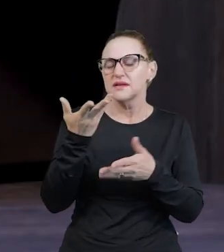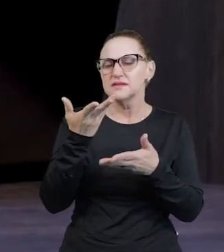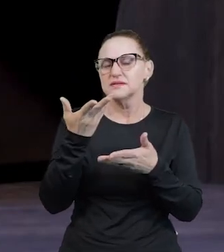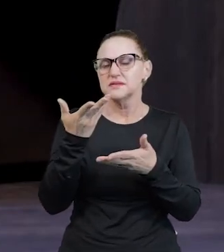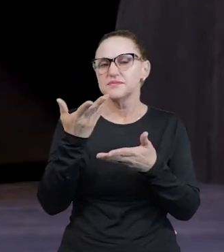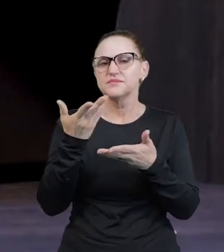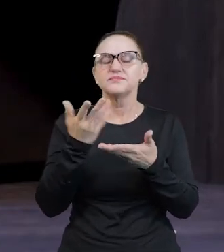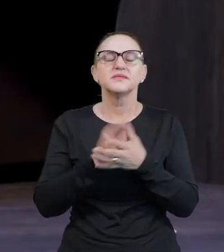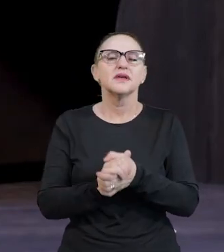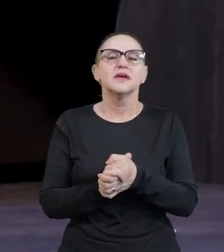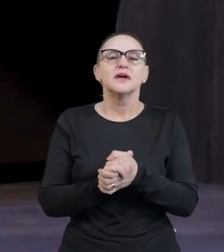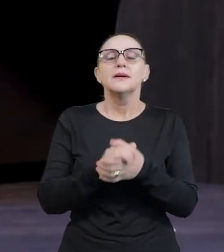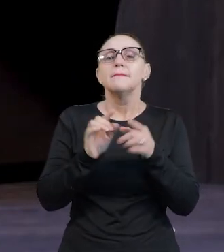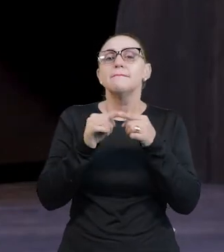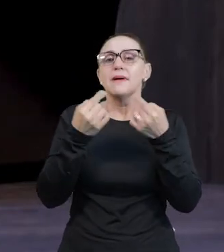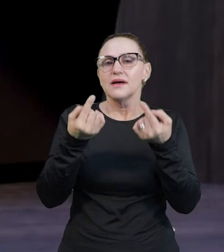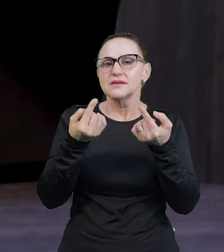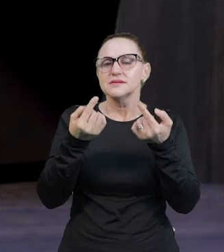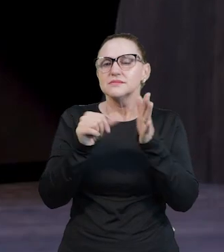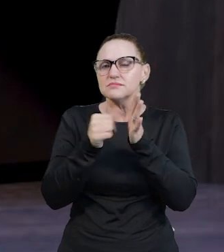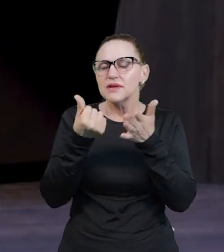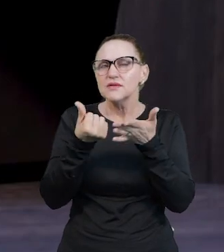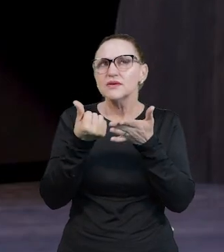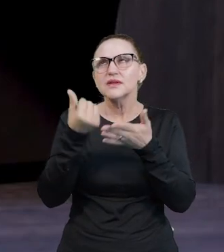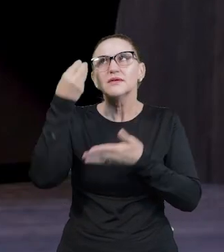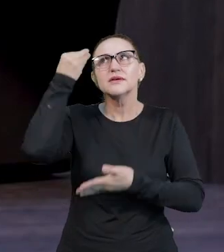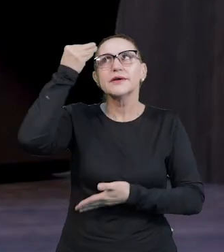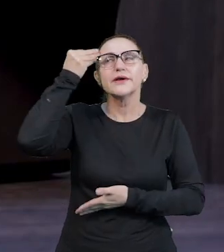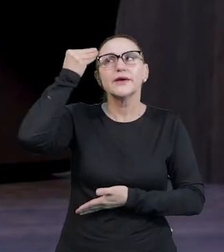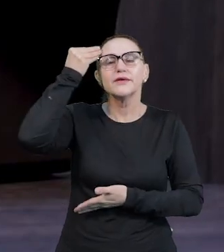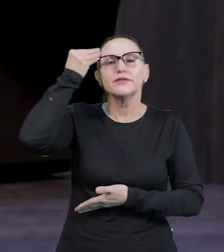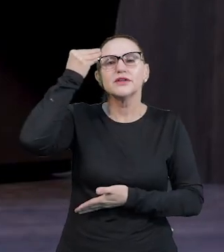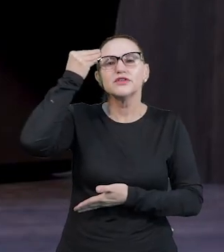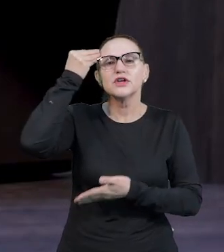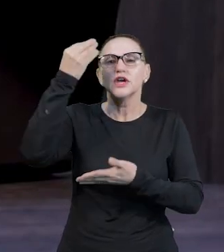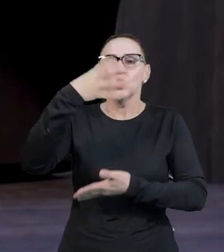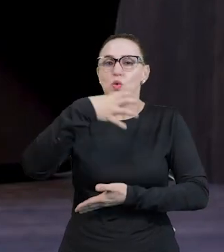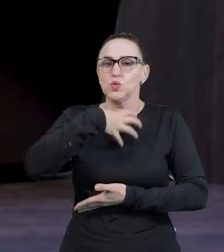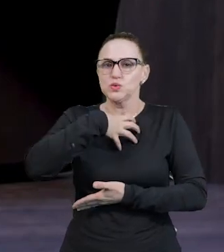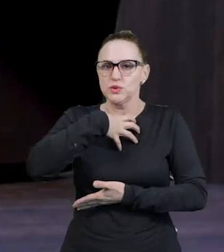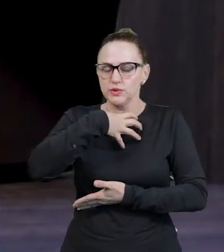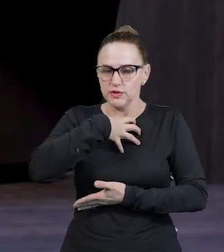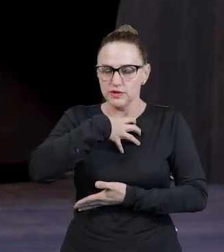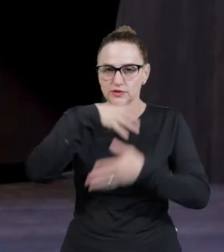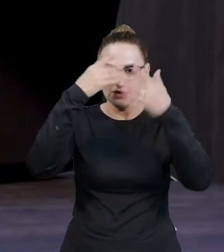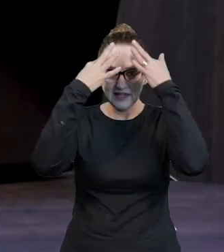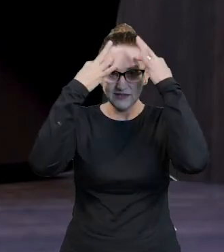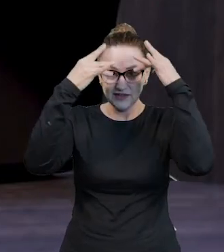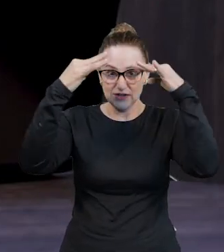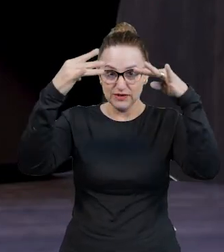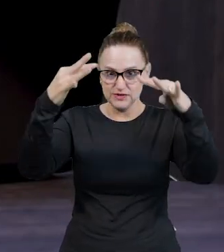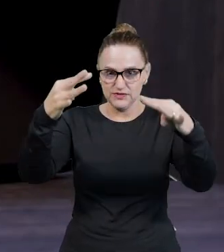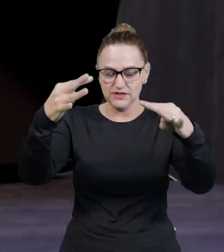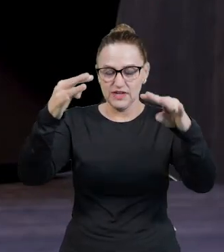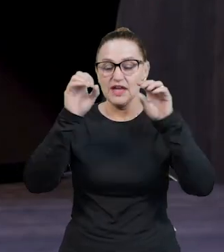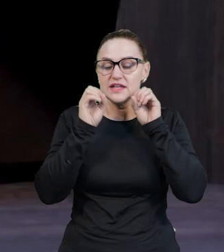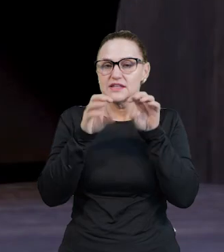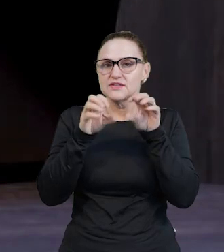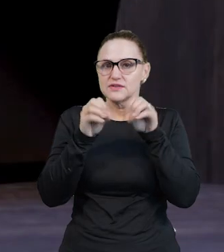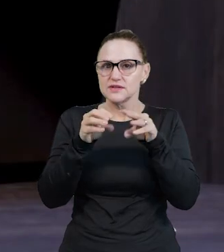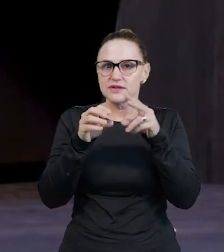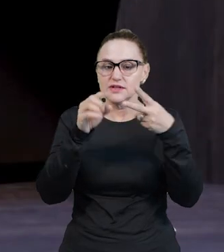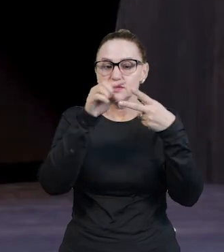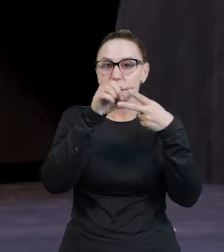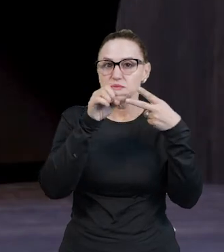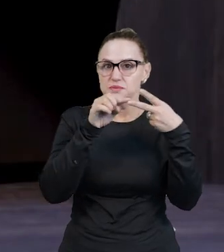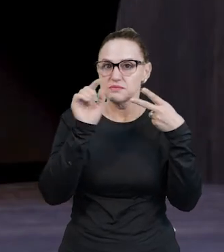das reflexões que nós temos feito sobre o sentido da filosofia da educação. Duas palavras poderosas que